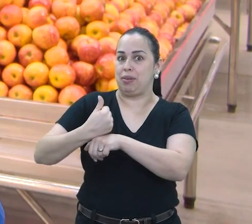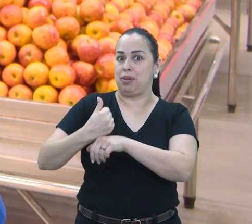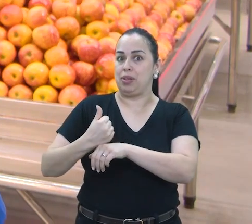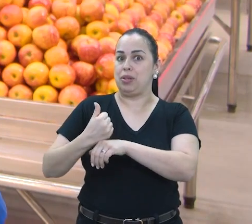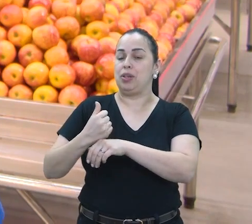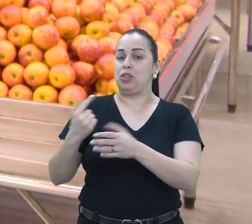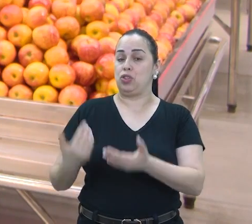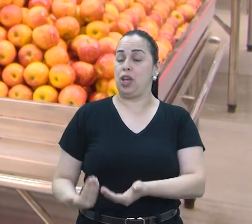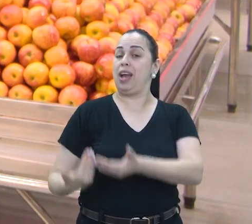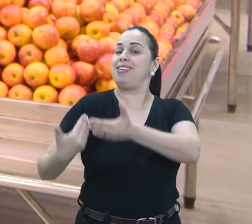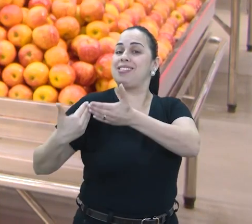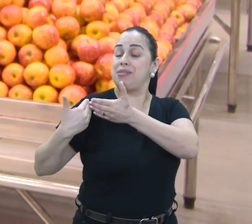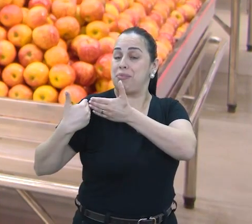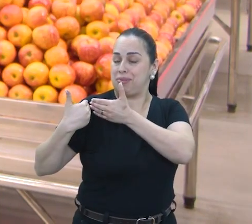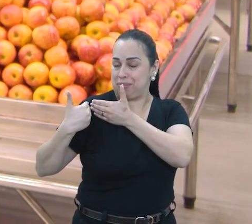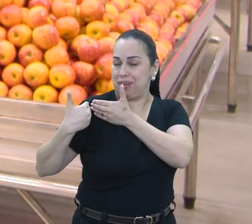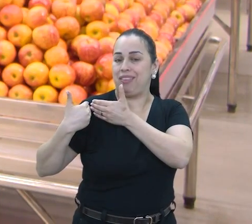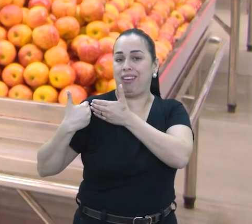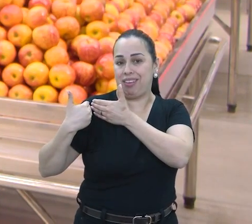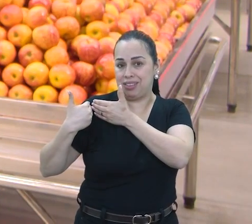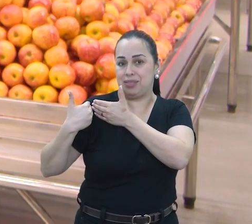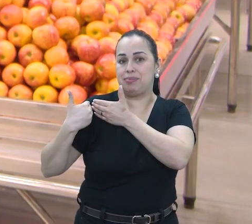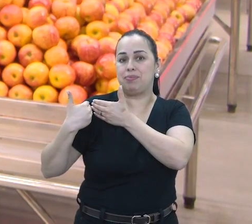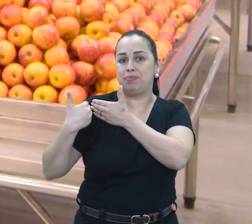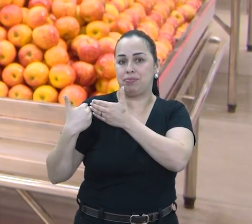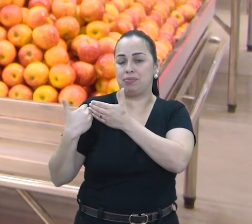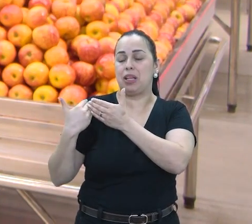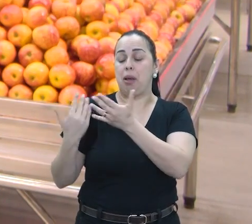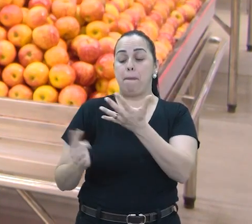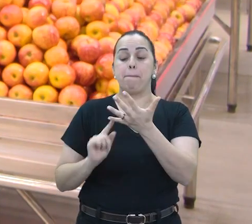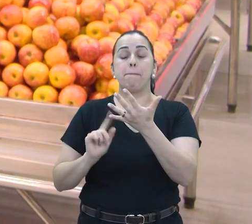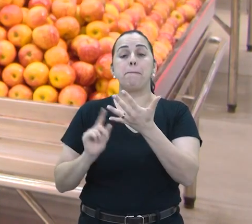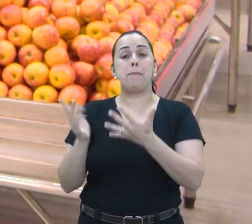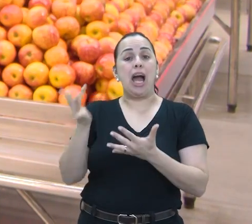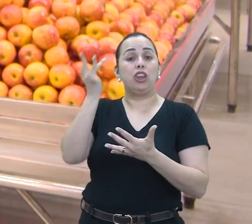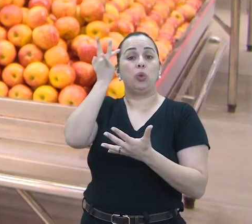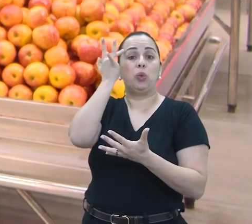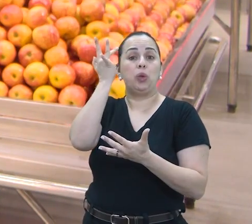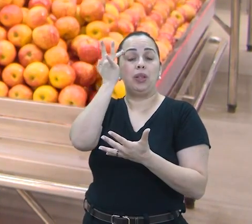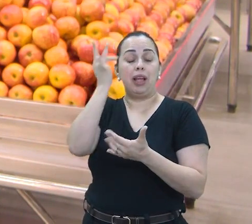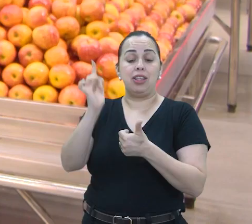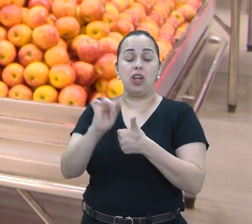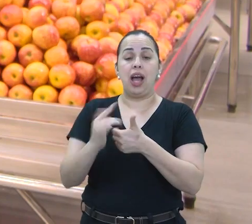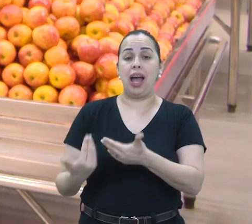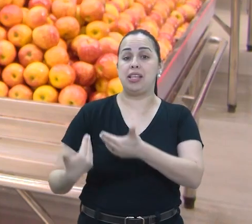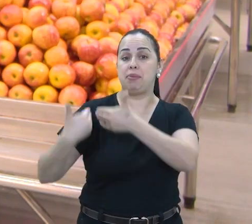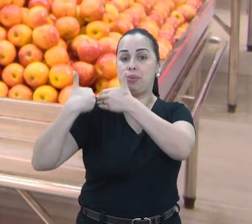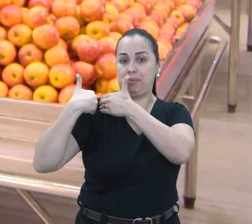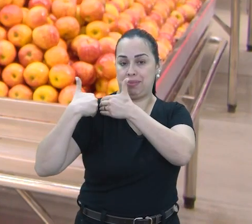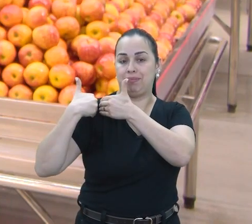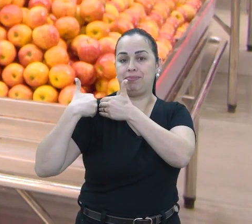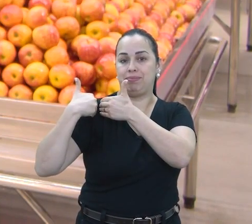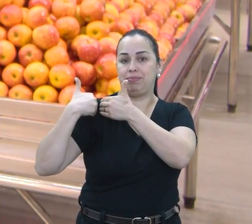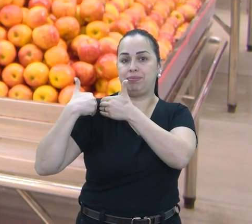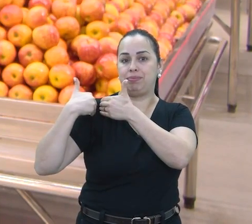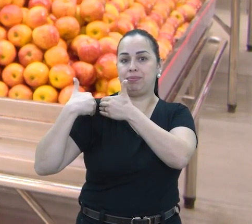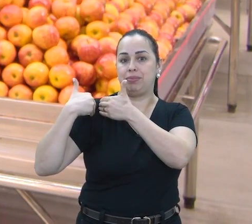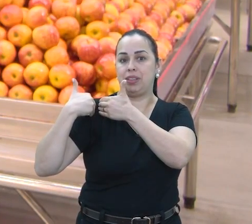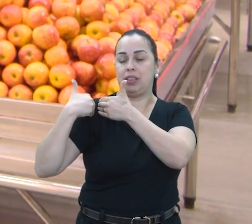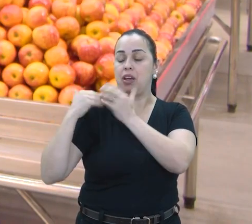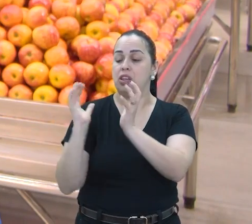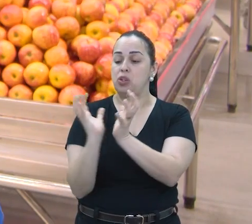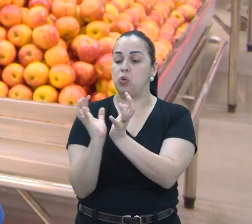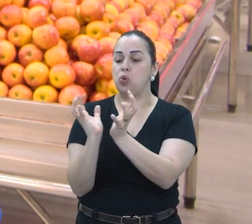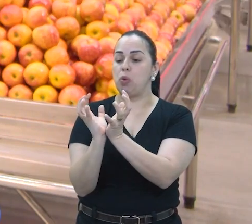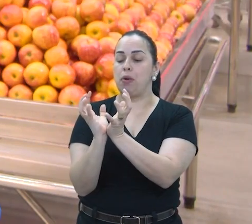comprometimento, maturidade, responsabilidade,